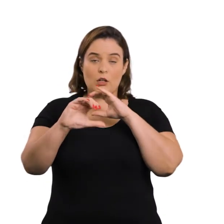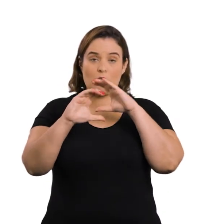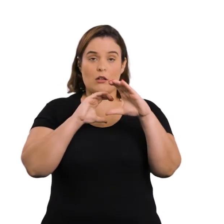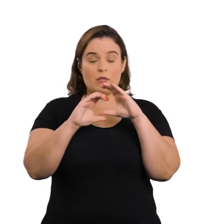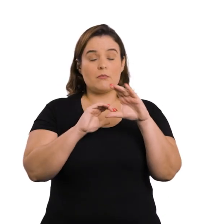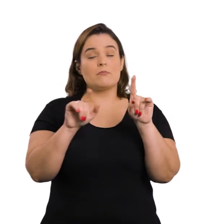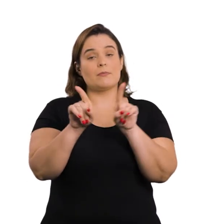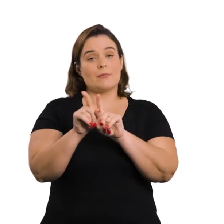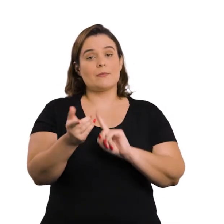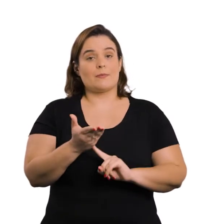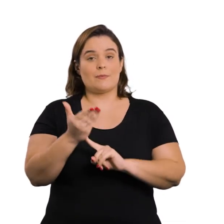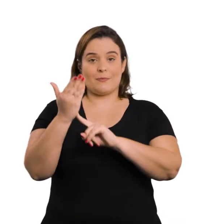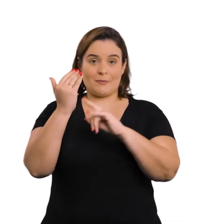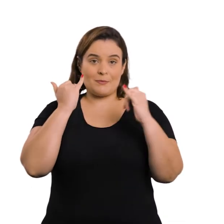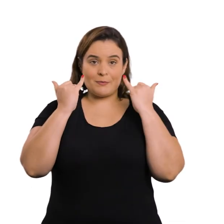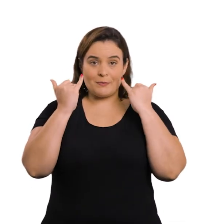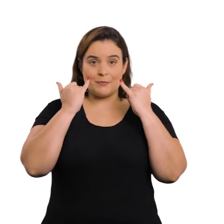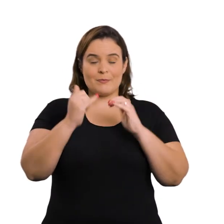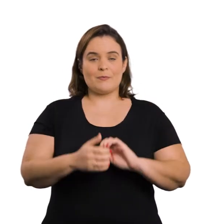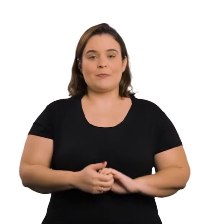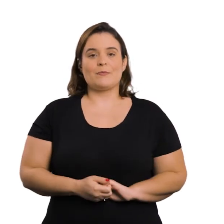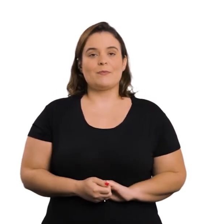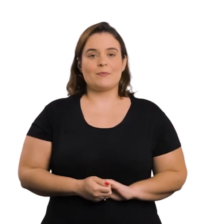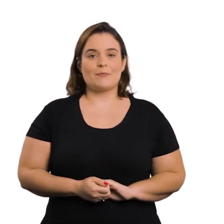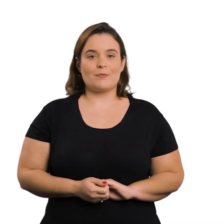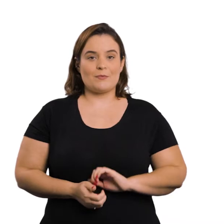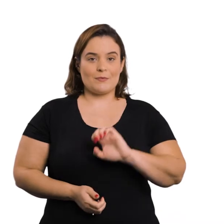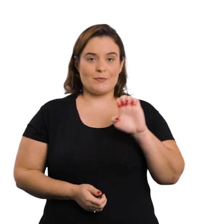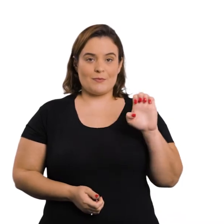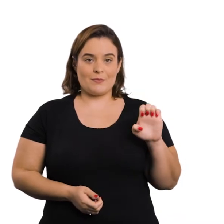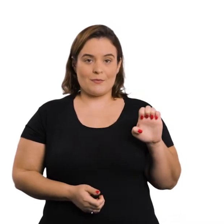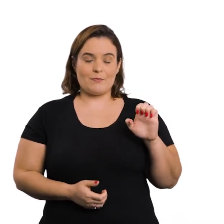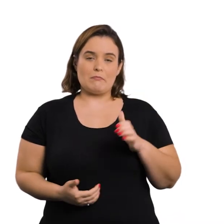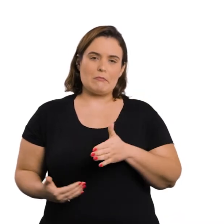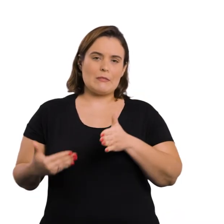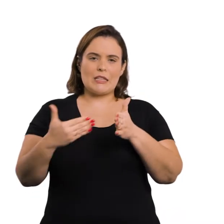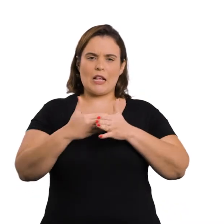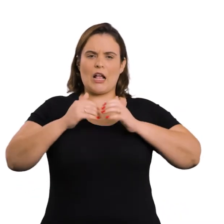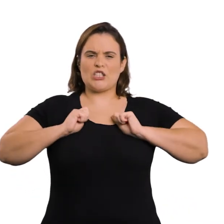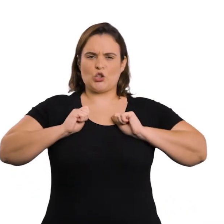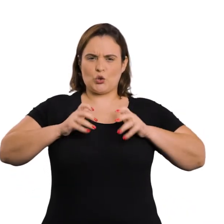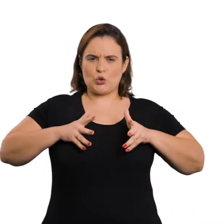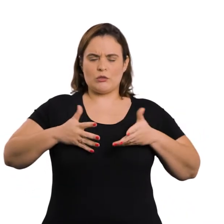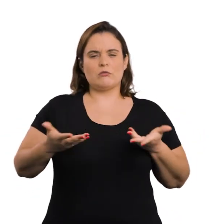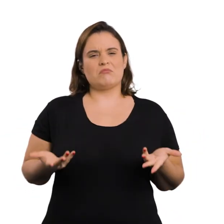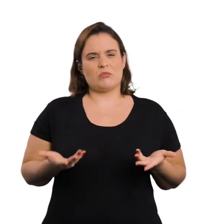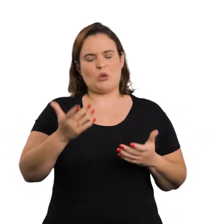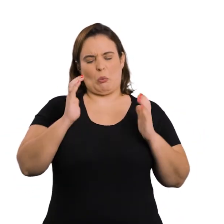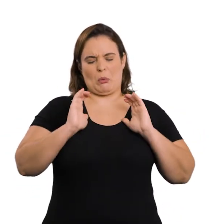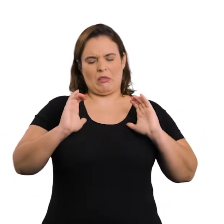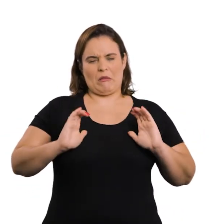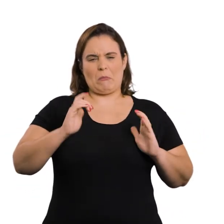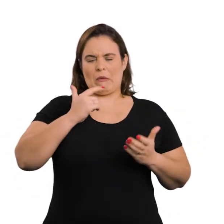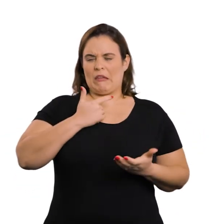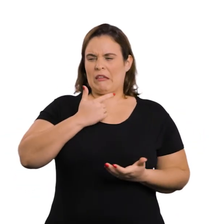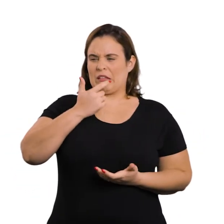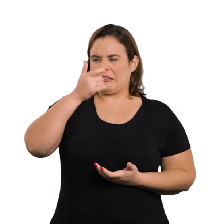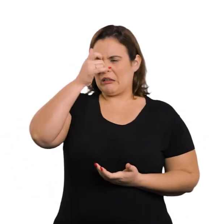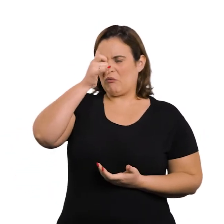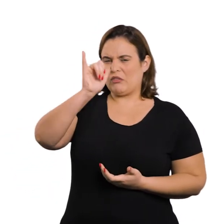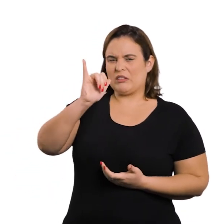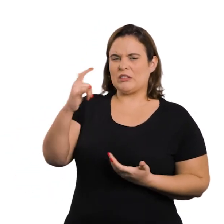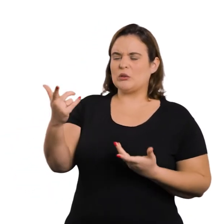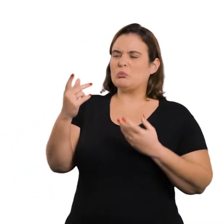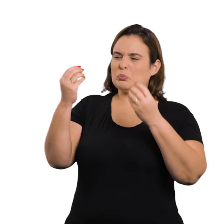de comunicação e de tecnologia da informação. E. Barreiras atitudinais, atitudes ou comportamentos